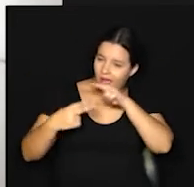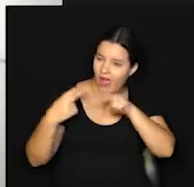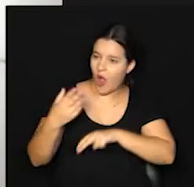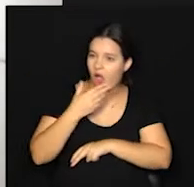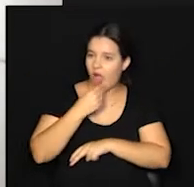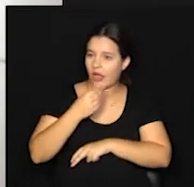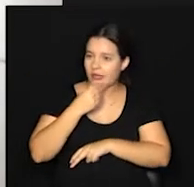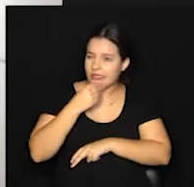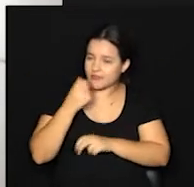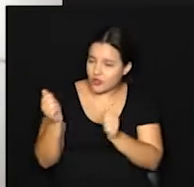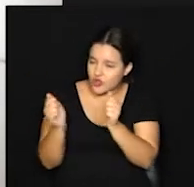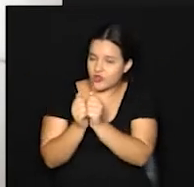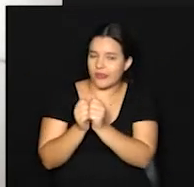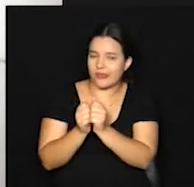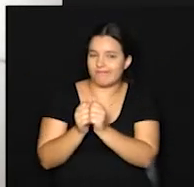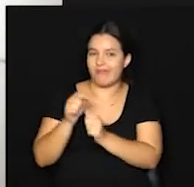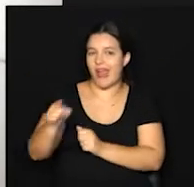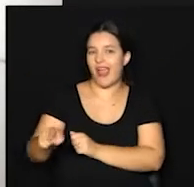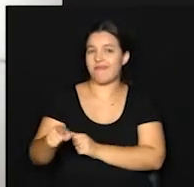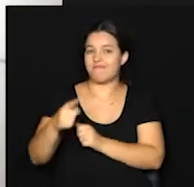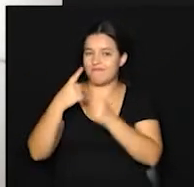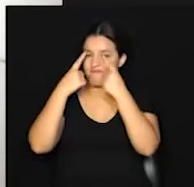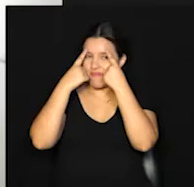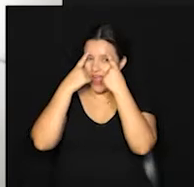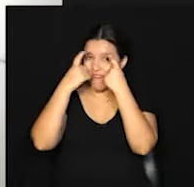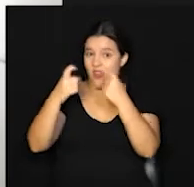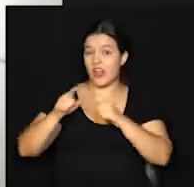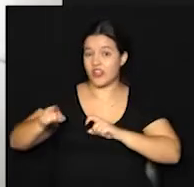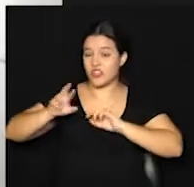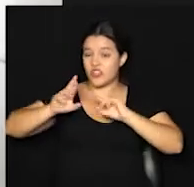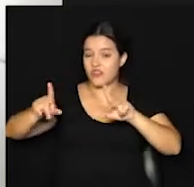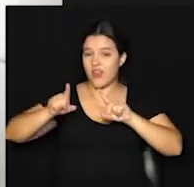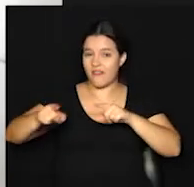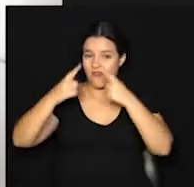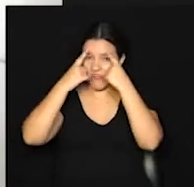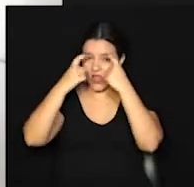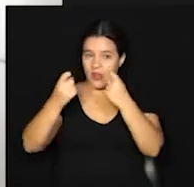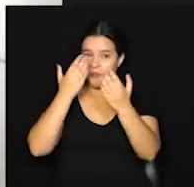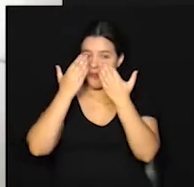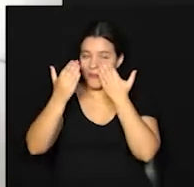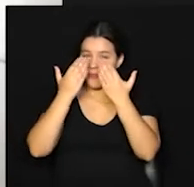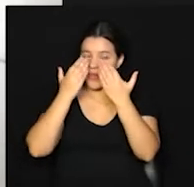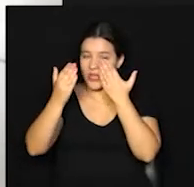abusiva, eu fui conhecer o que é um abuso psicológico. E eu falo para você,